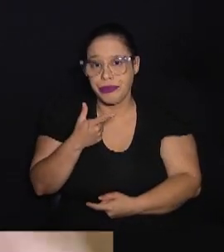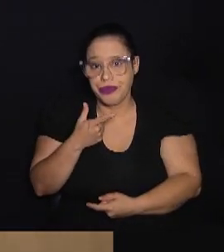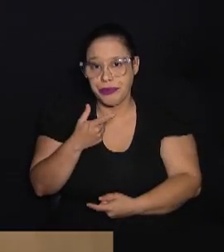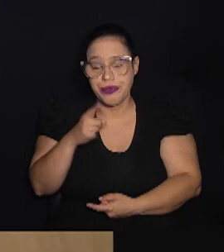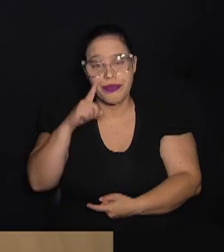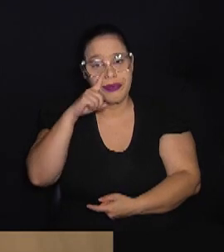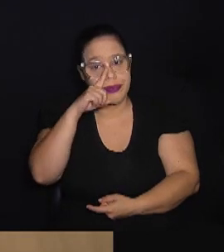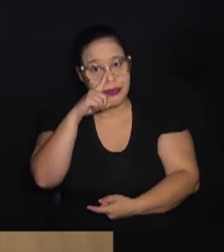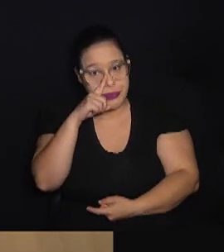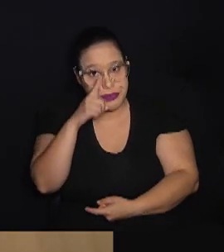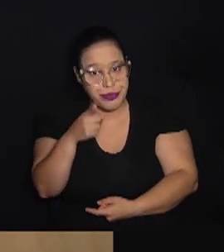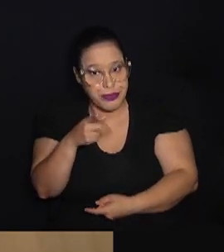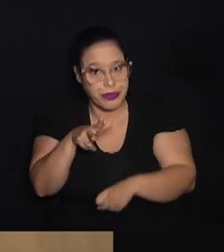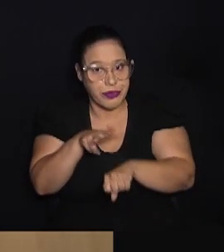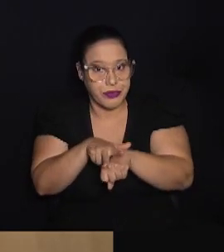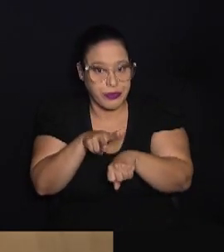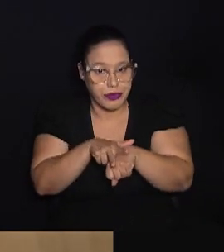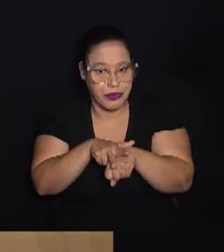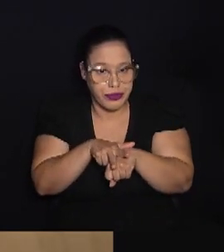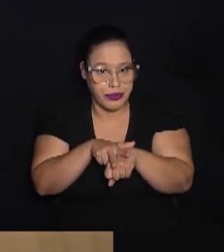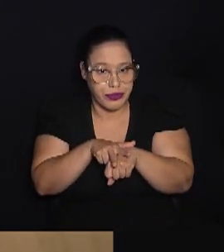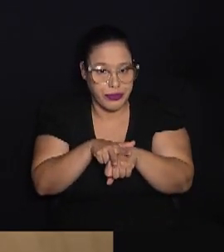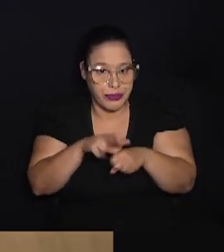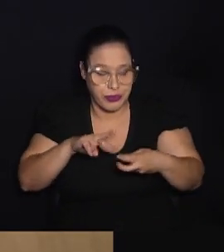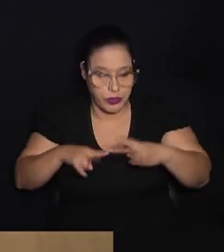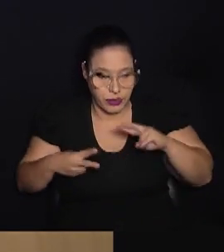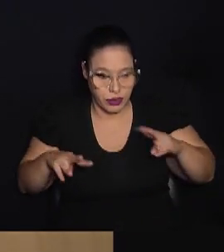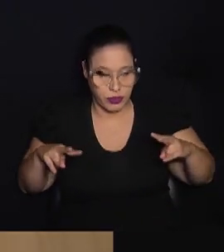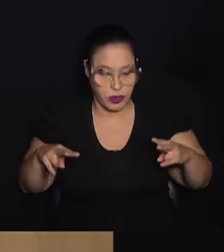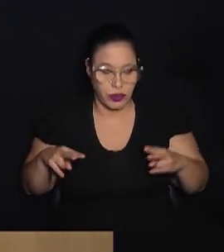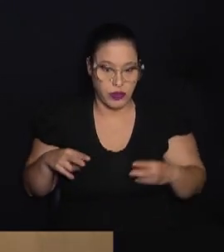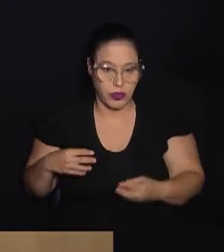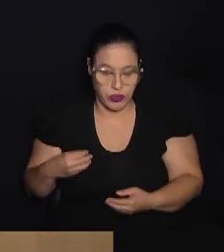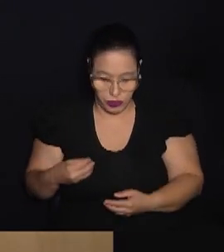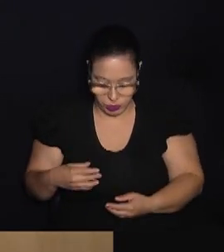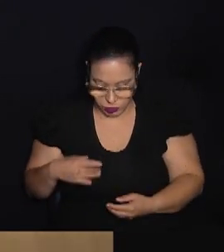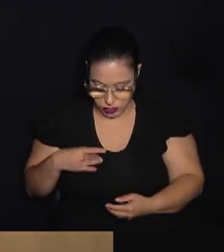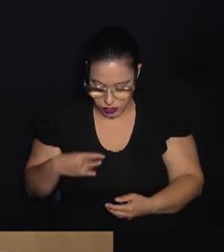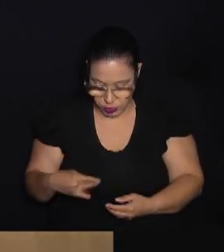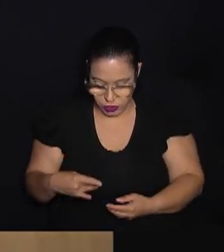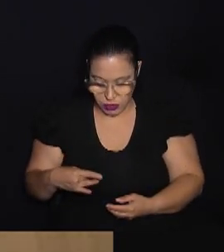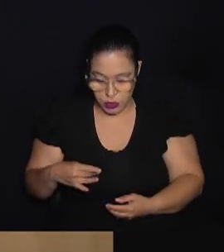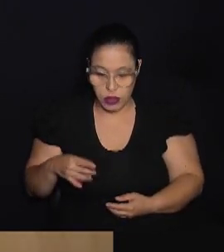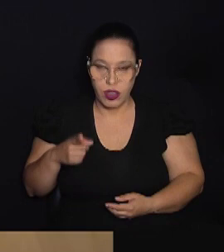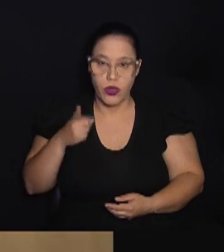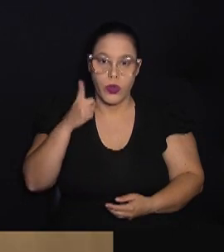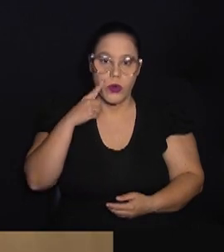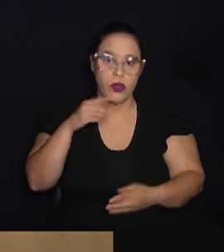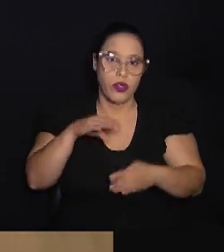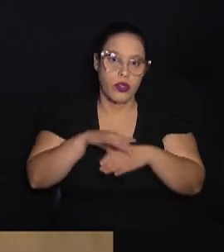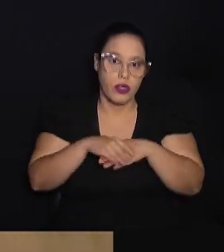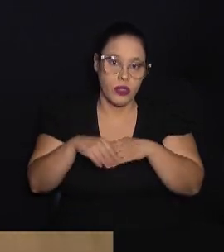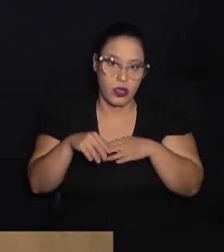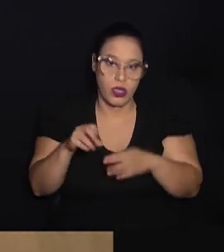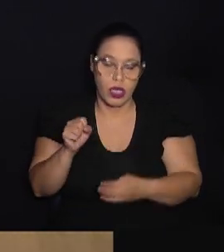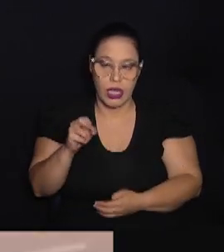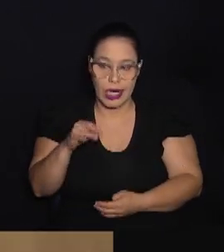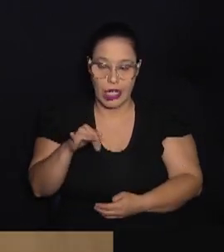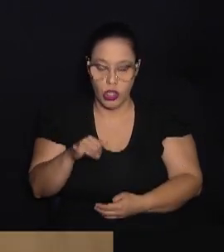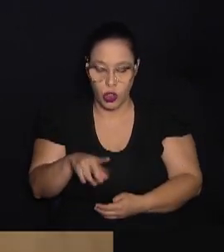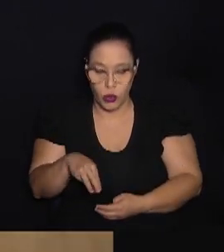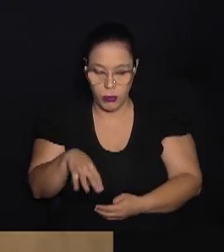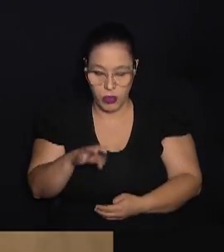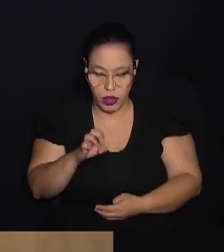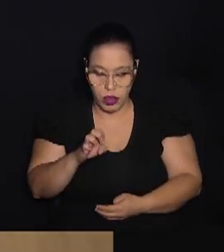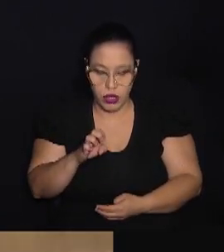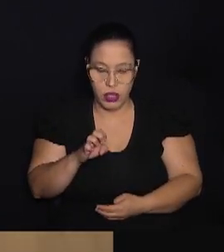riscos. Então, se a paciente tem um histórico familiar de câncer de mama, isso deve ser conversado, tem que se investigar se também não tem uma síndrome de câncer de mama, porque a